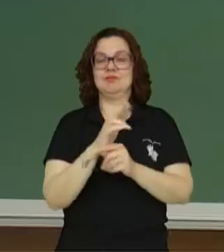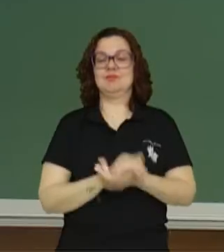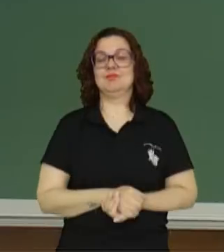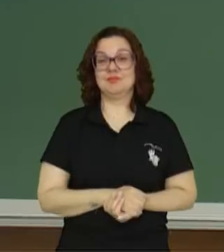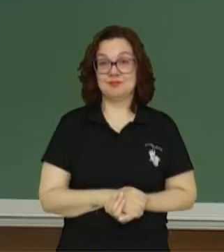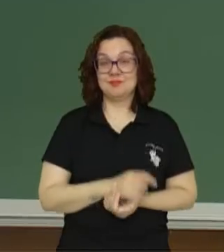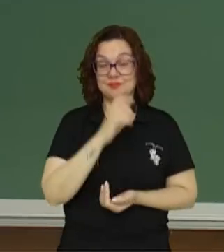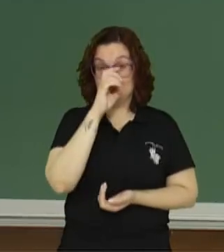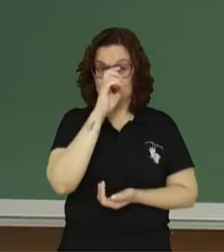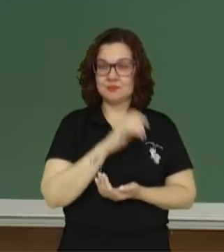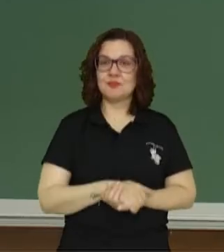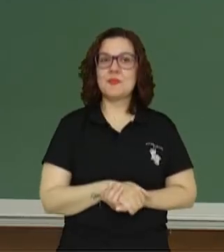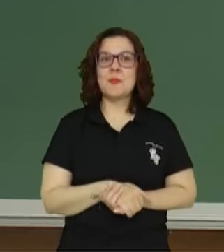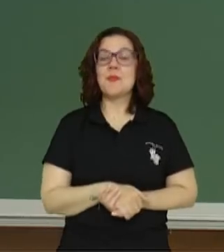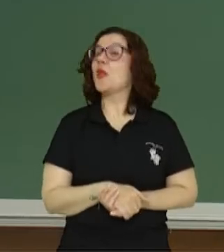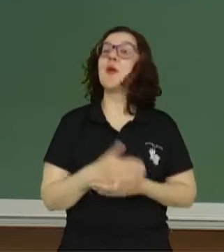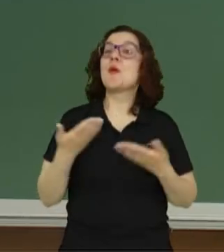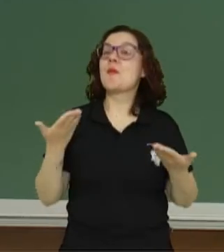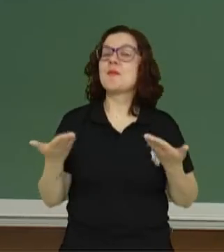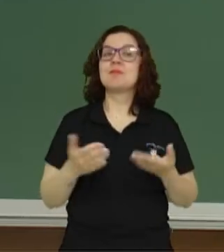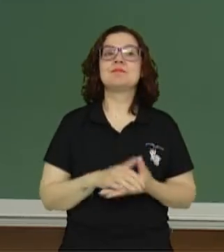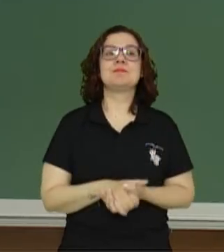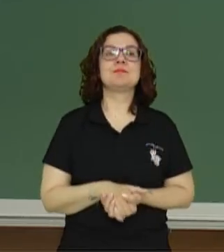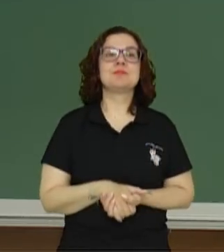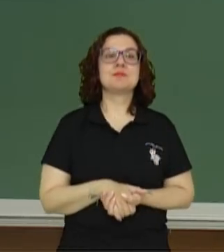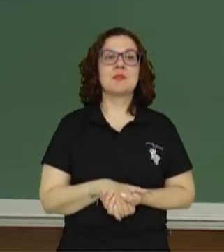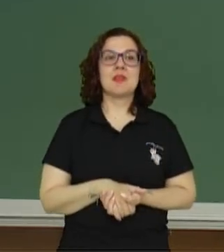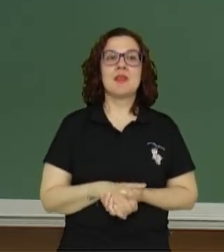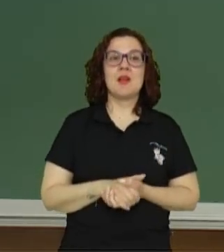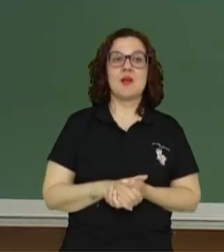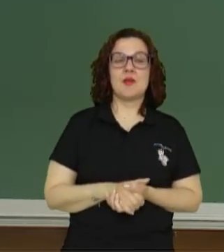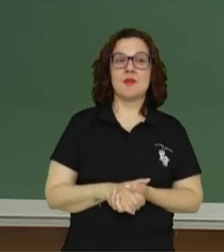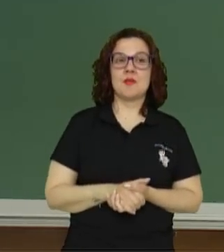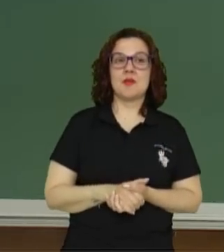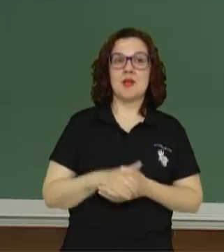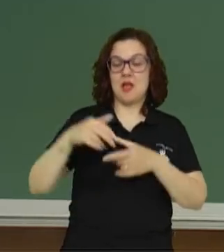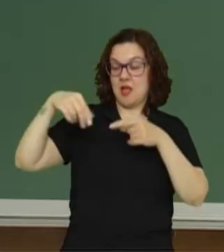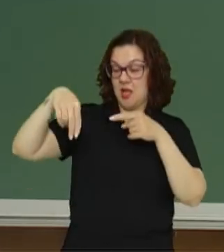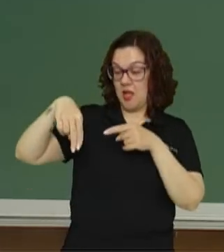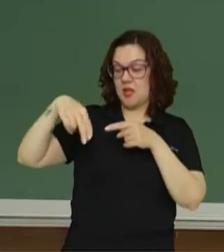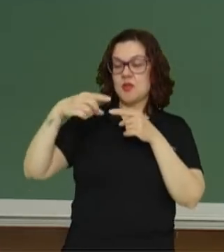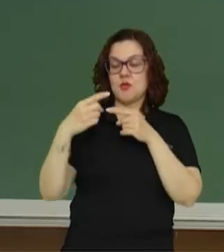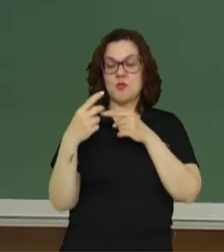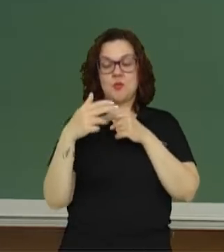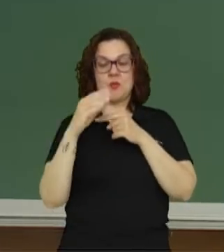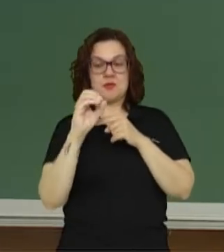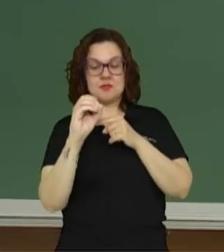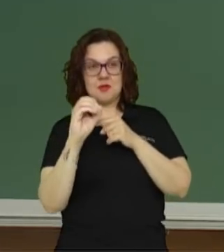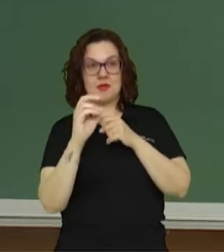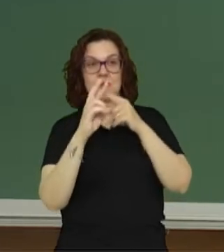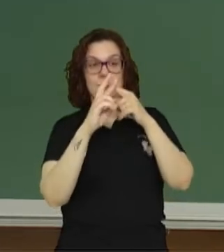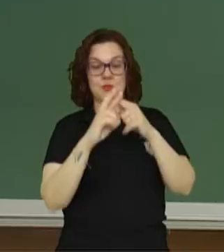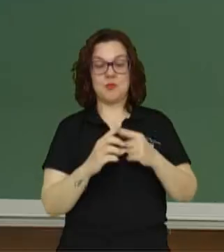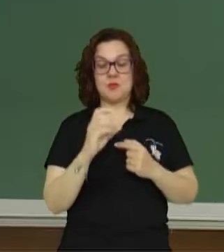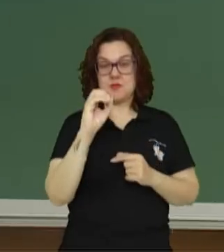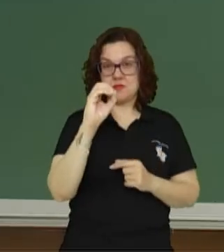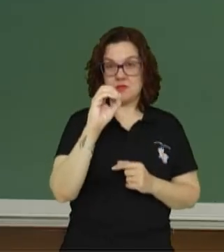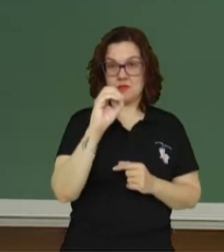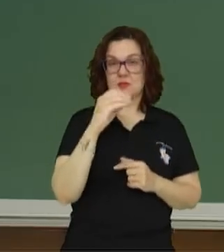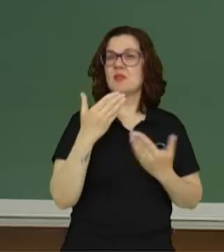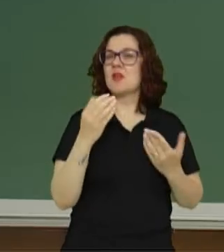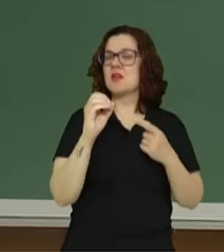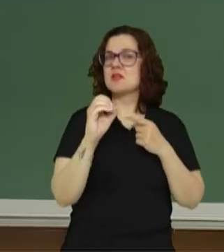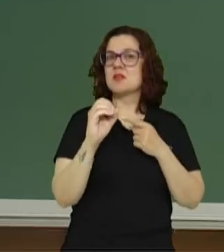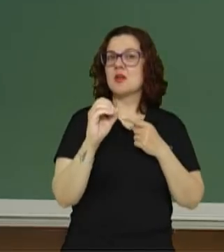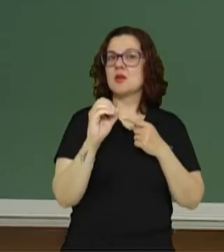numérica, definir para mim isso. Vamos pensar o seguinte, quando eu fiz N1 igual a 0, eu multipliquei 2 vezes 0. Quem que é